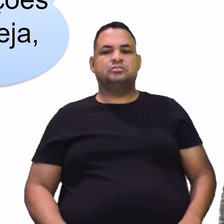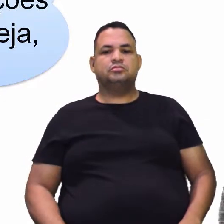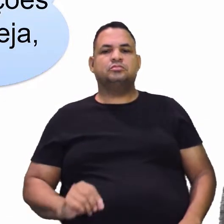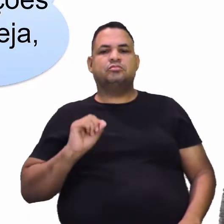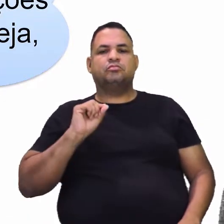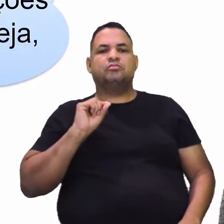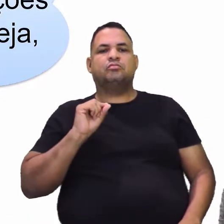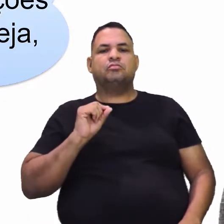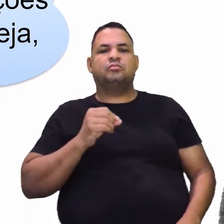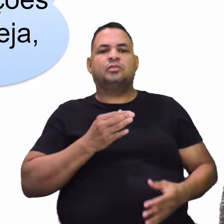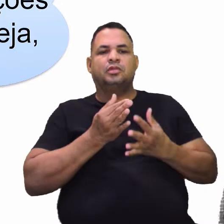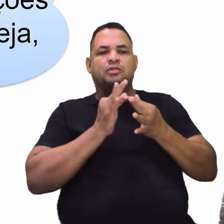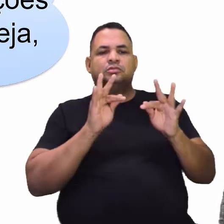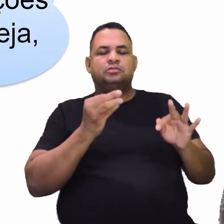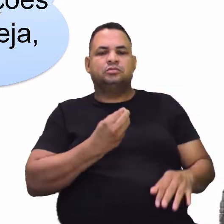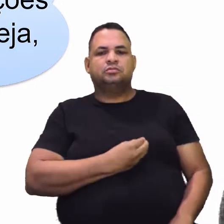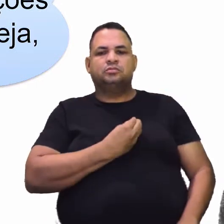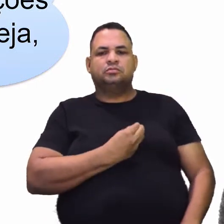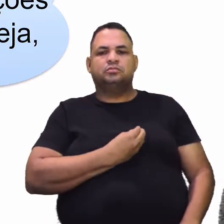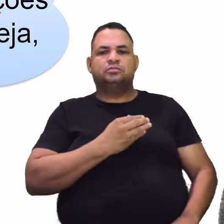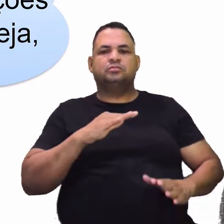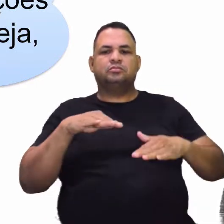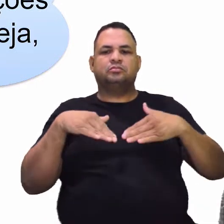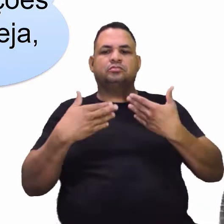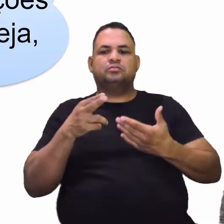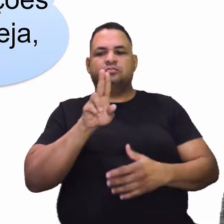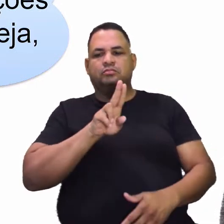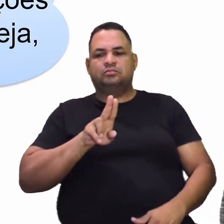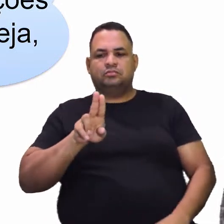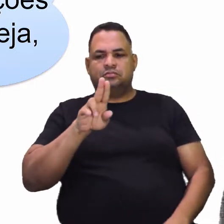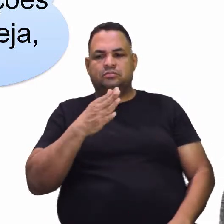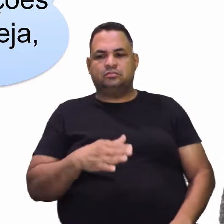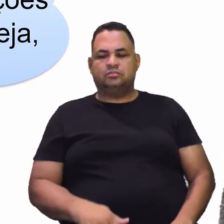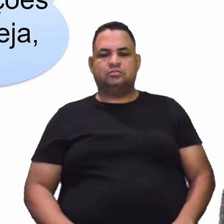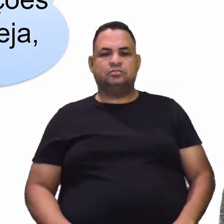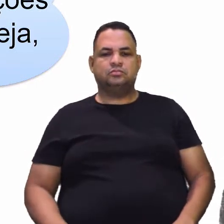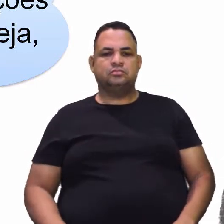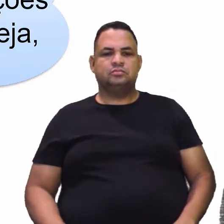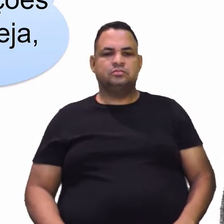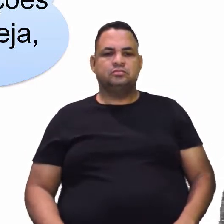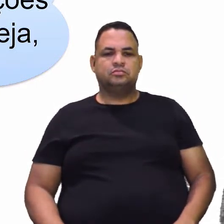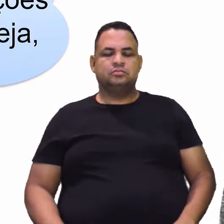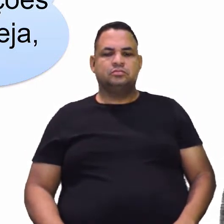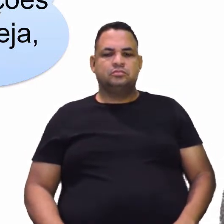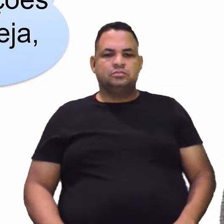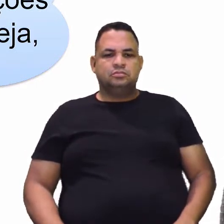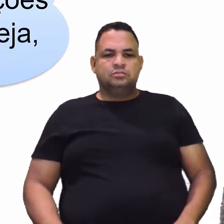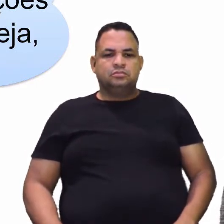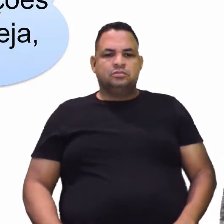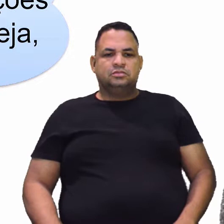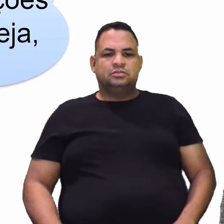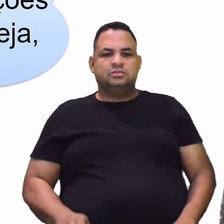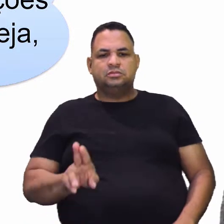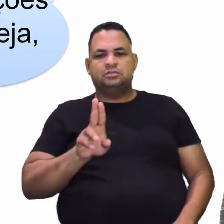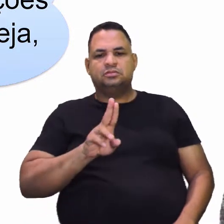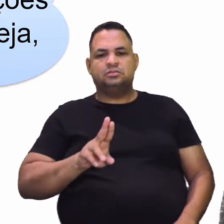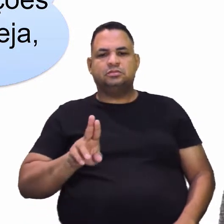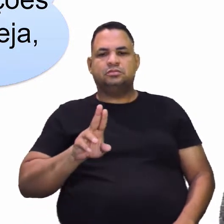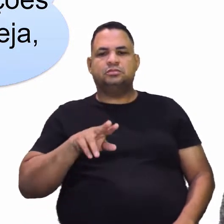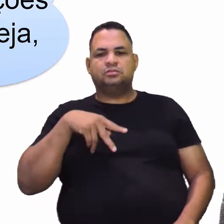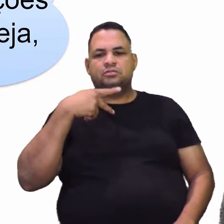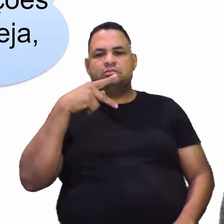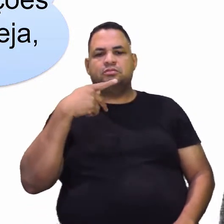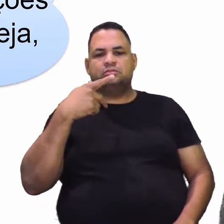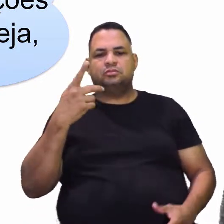lá, o que é o Simple Present e quando usar ele. Então, o Simple Present é utilizado